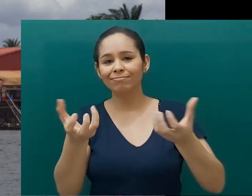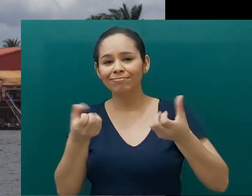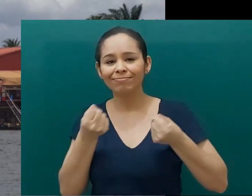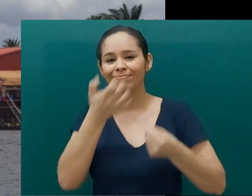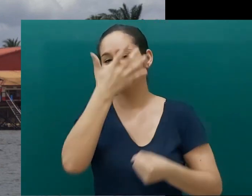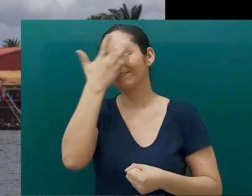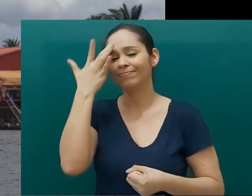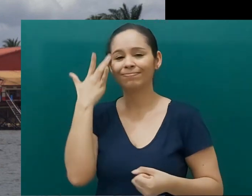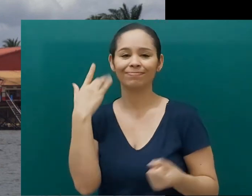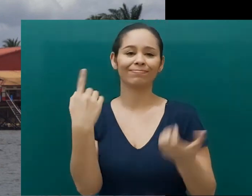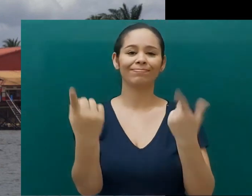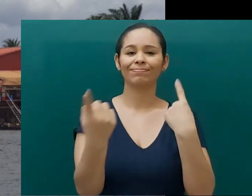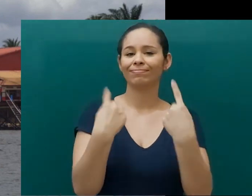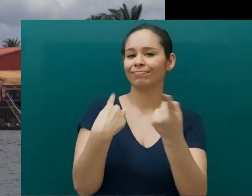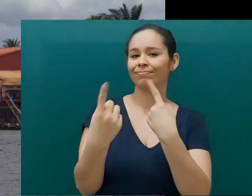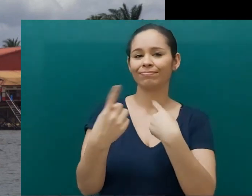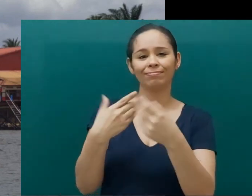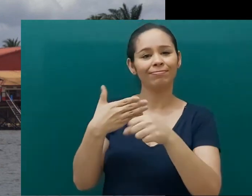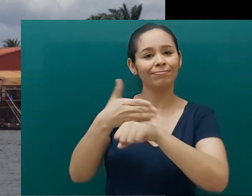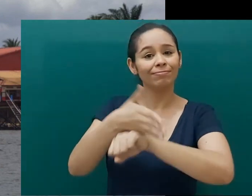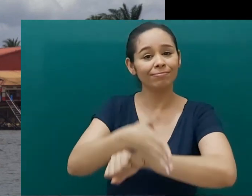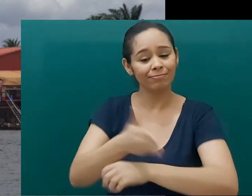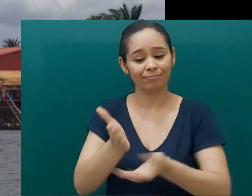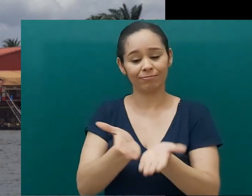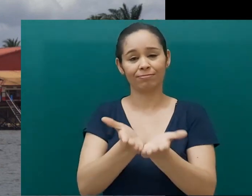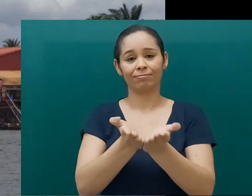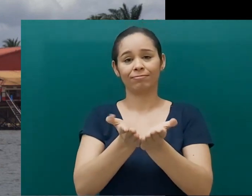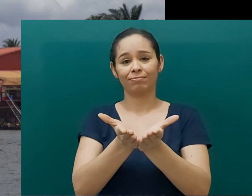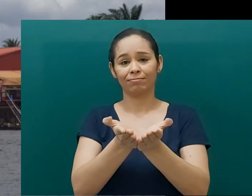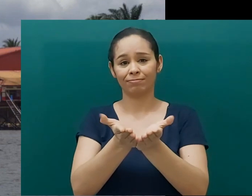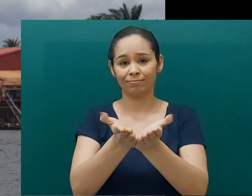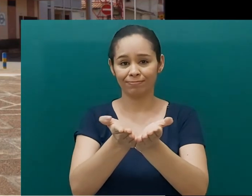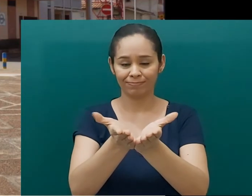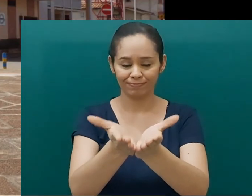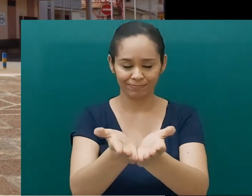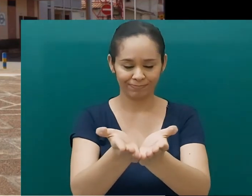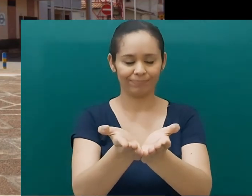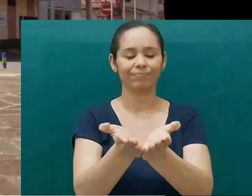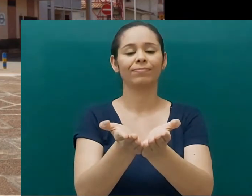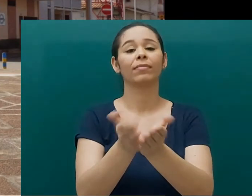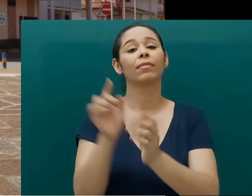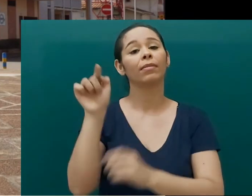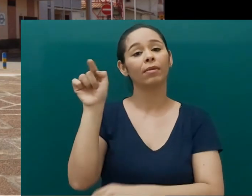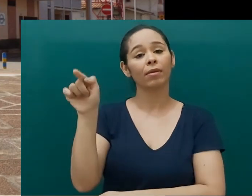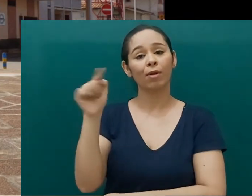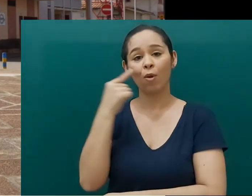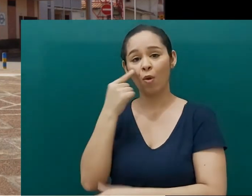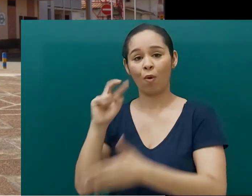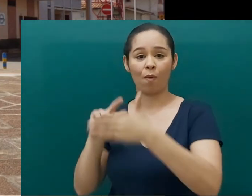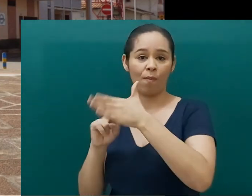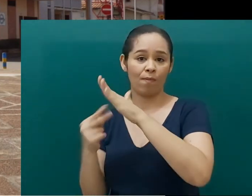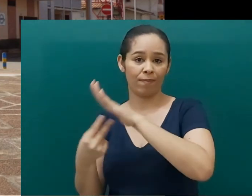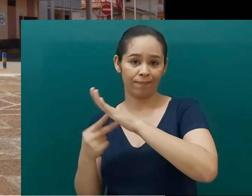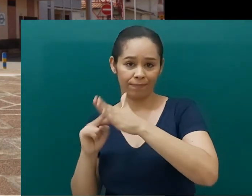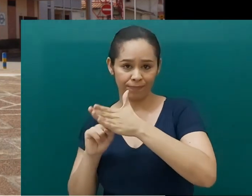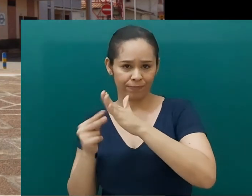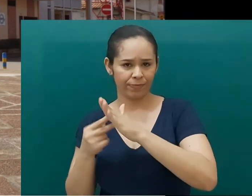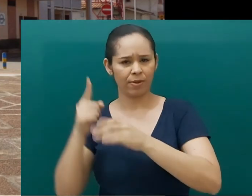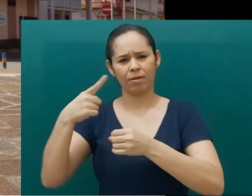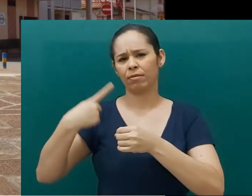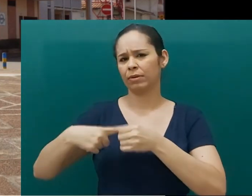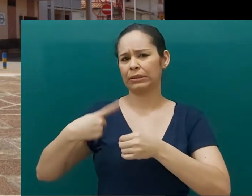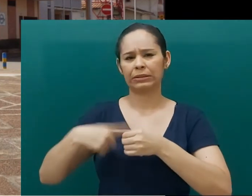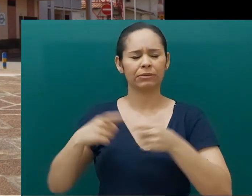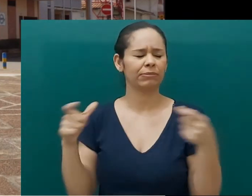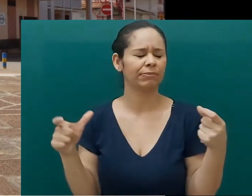as pessoas que vão chegar de barco, né? Aqui é a Praça da Cidade. São Jorge é uma